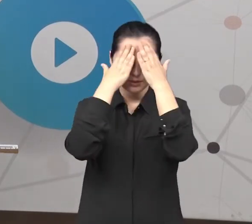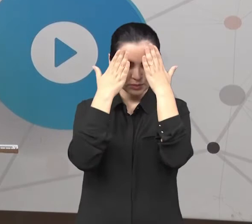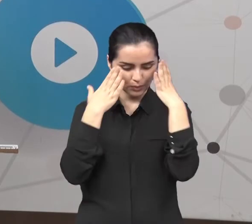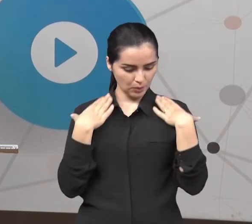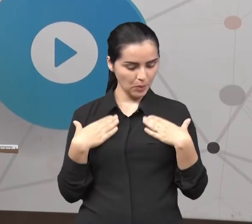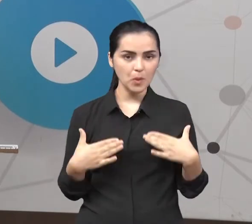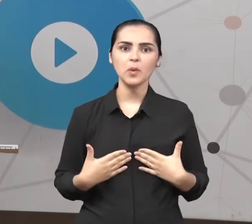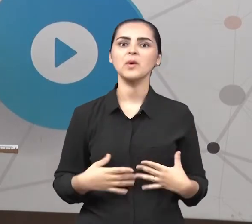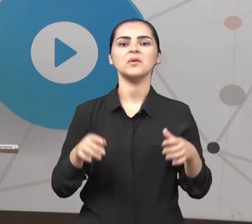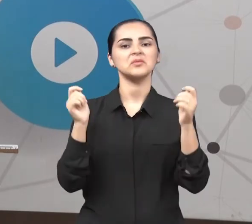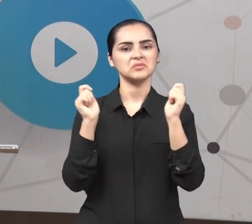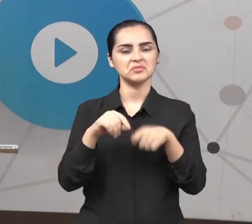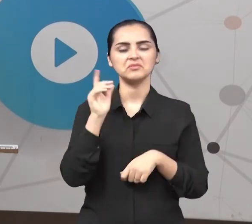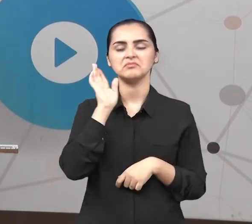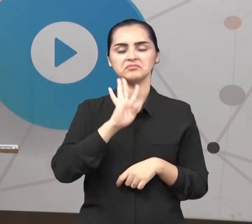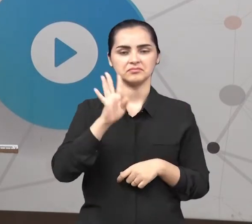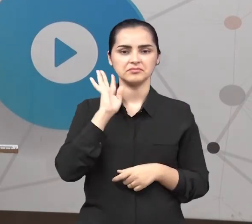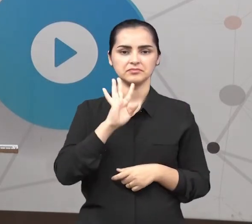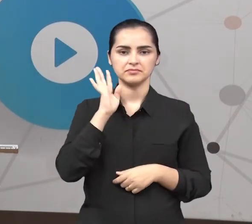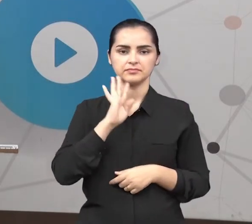é sensacional.